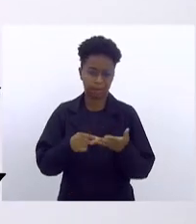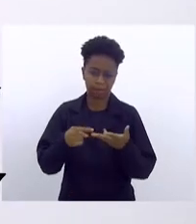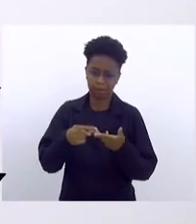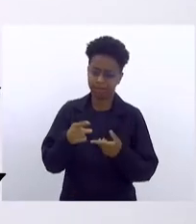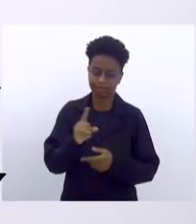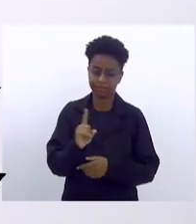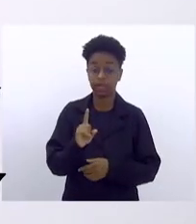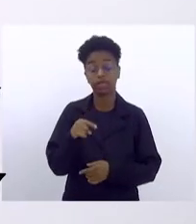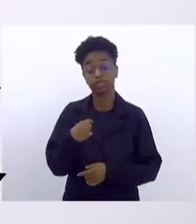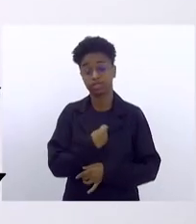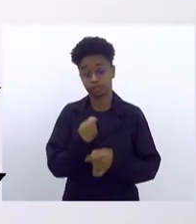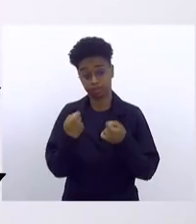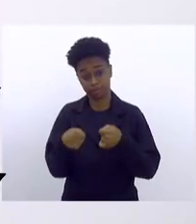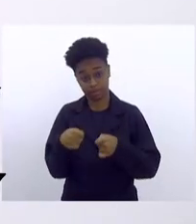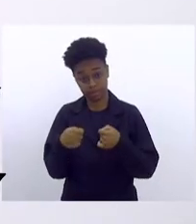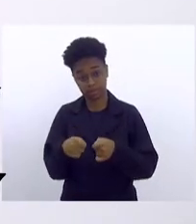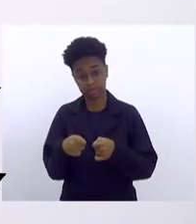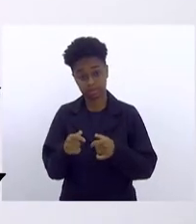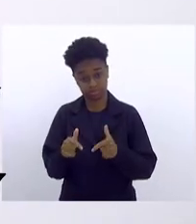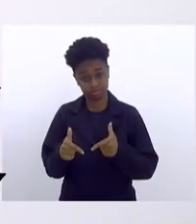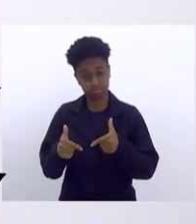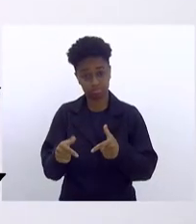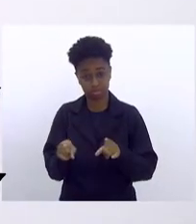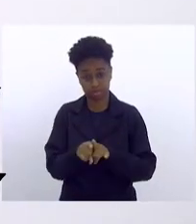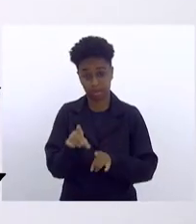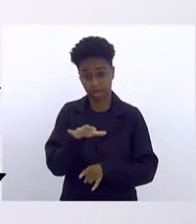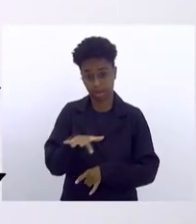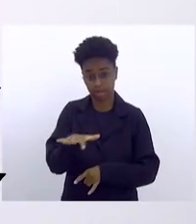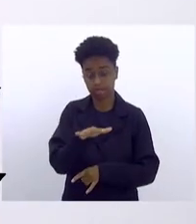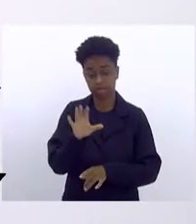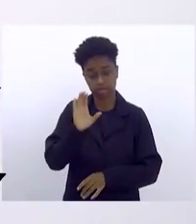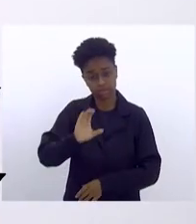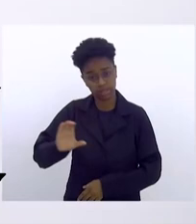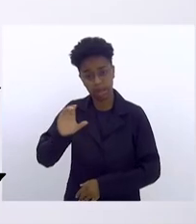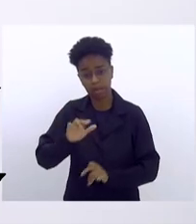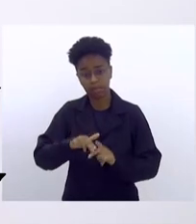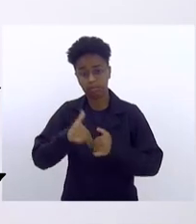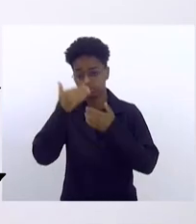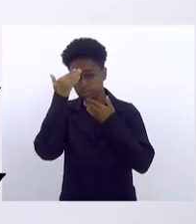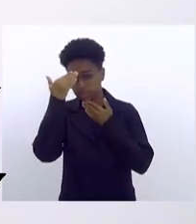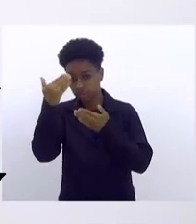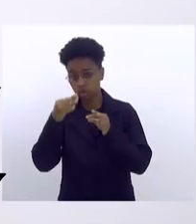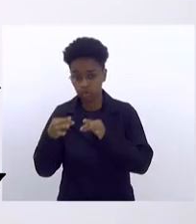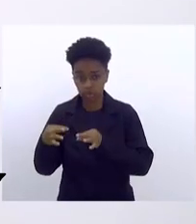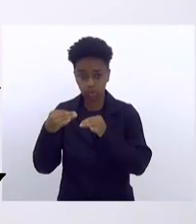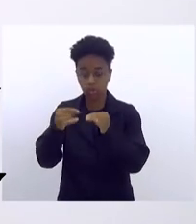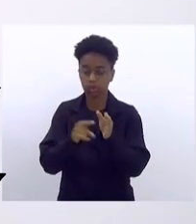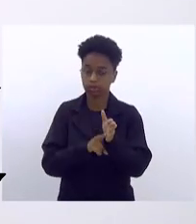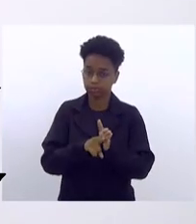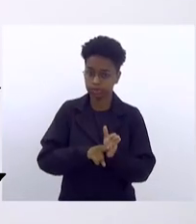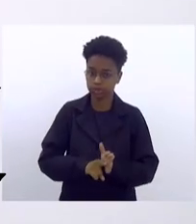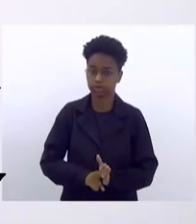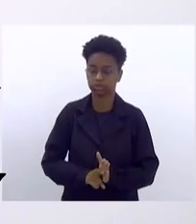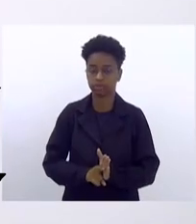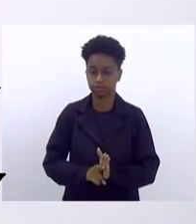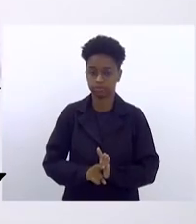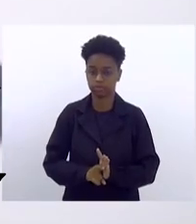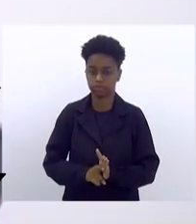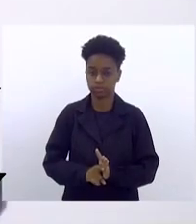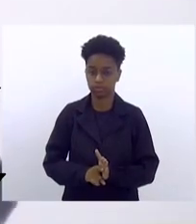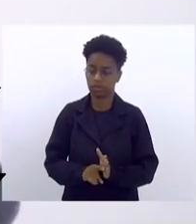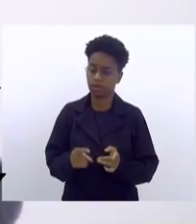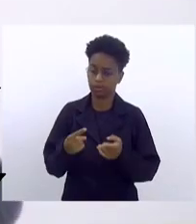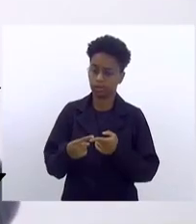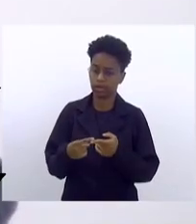fazer a coisa na parte científica também por isso que a gente agradece a todos esses pesquisadores que doaram